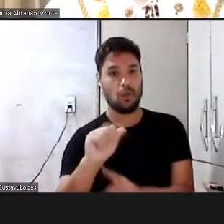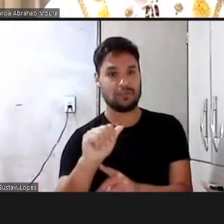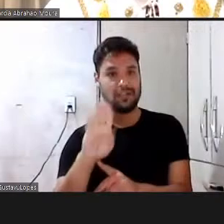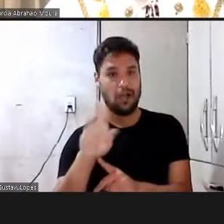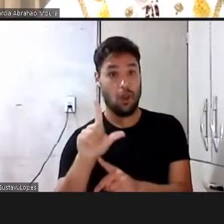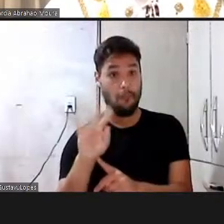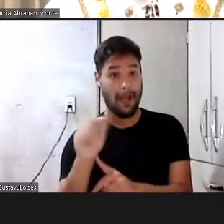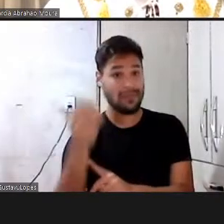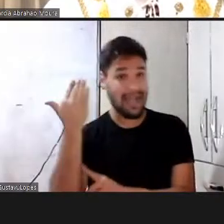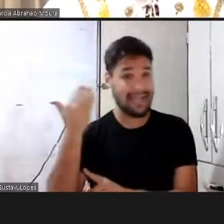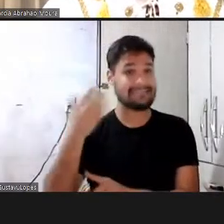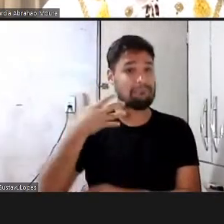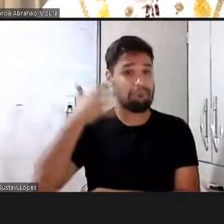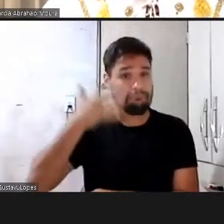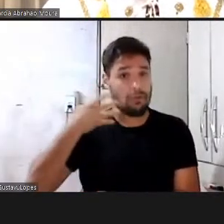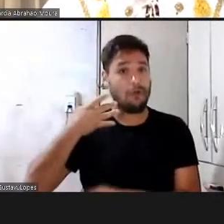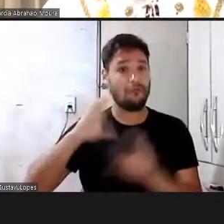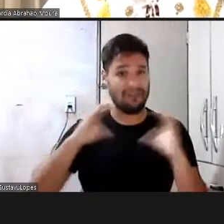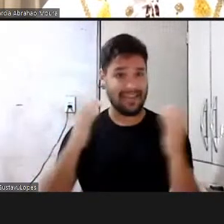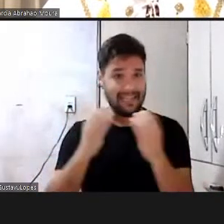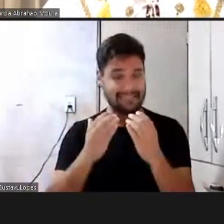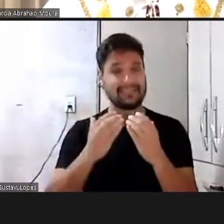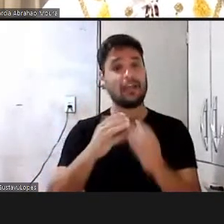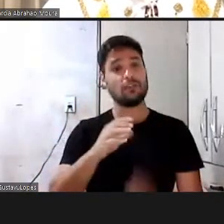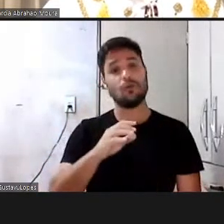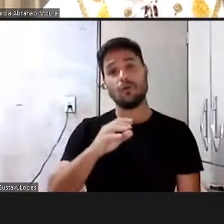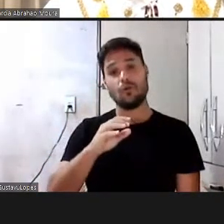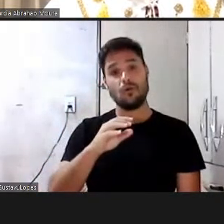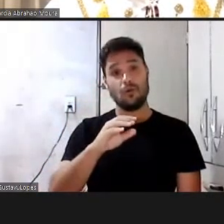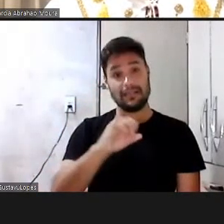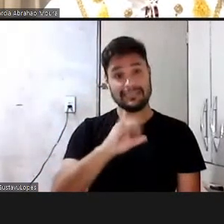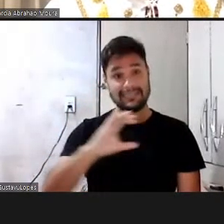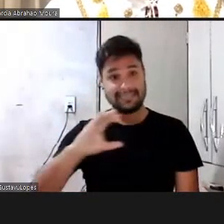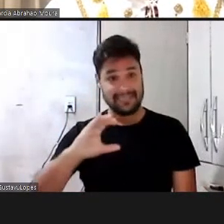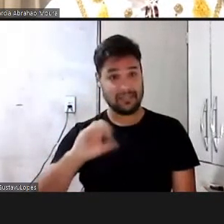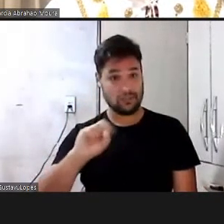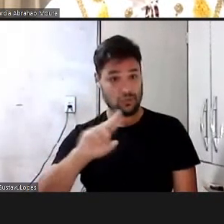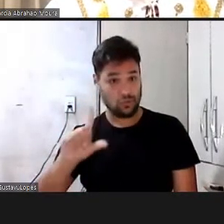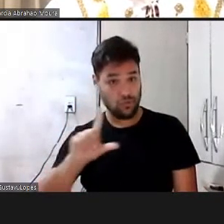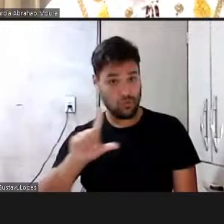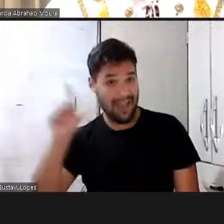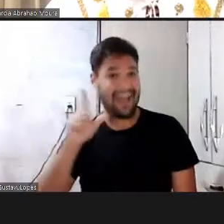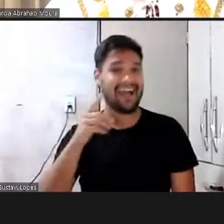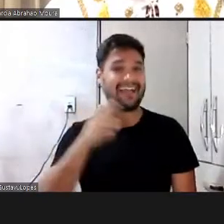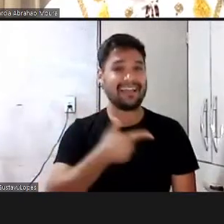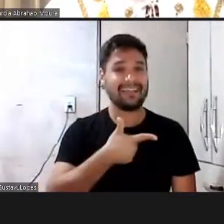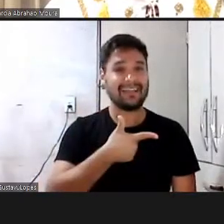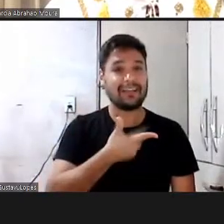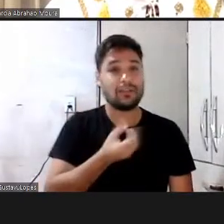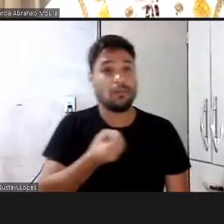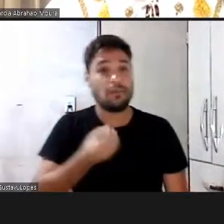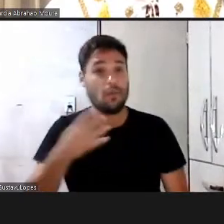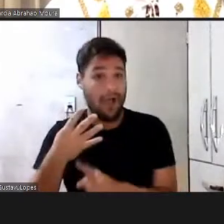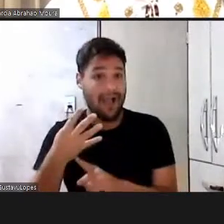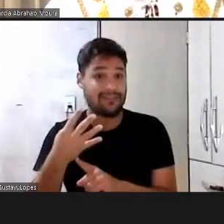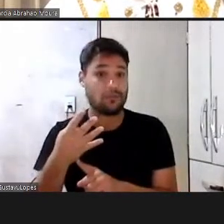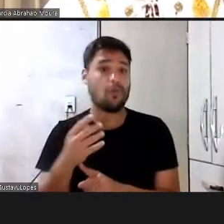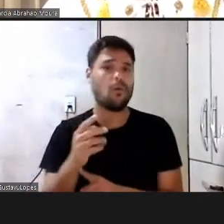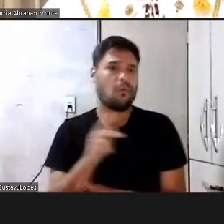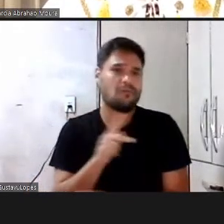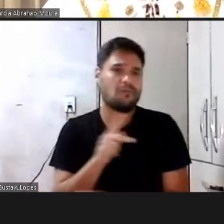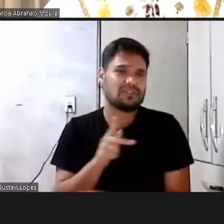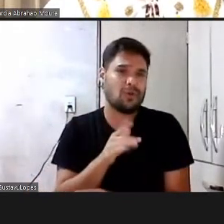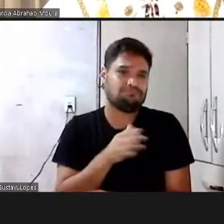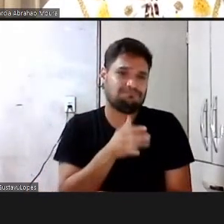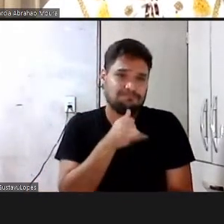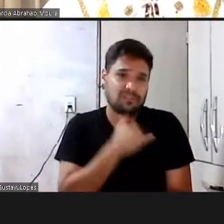conferência no Instituto de Ciências Biológicas da Universidade de Brasília, em 2004, a convite do professor já falecido Valdenor